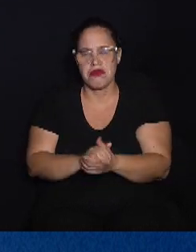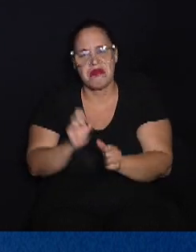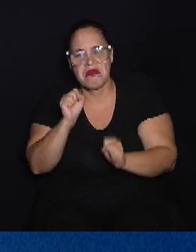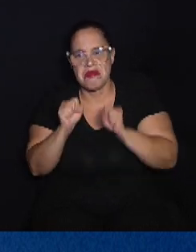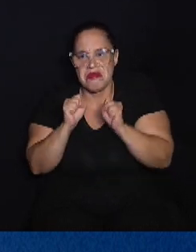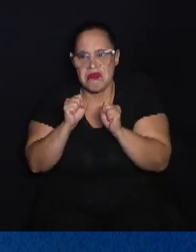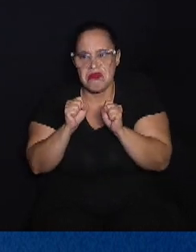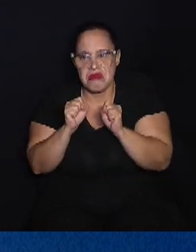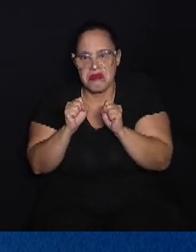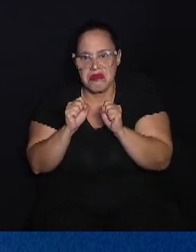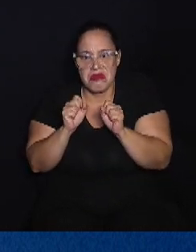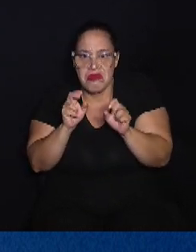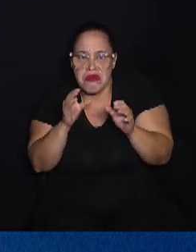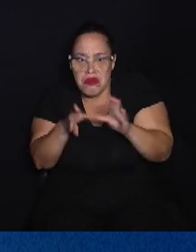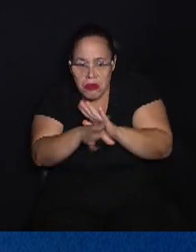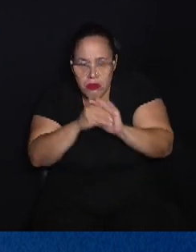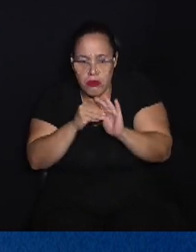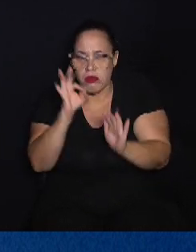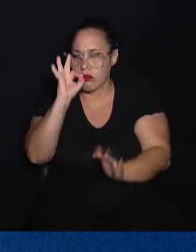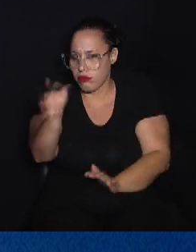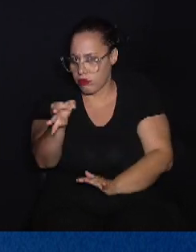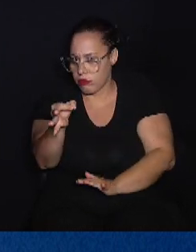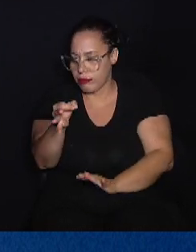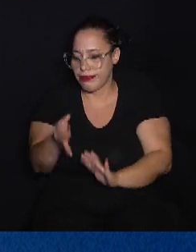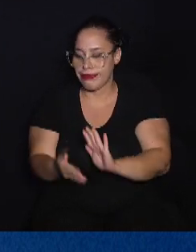existe um modelo mais